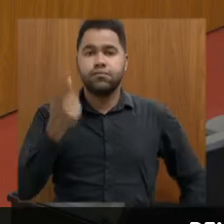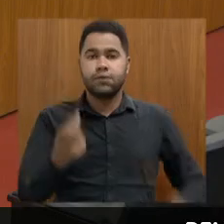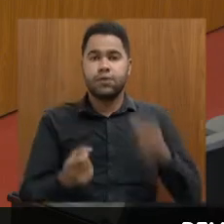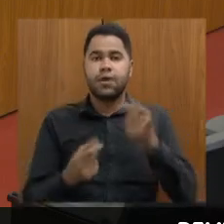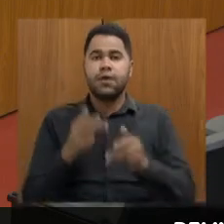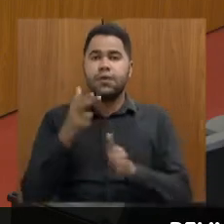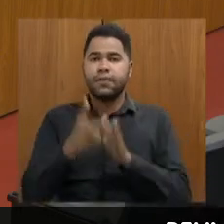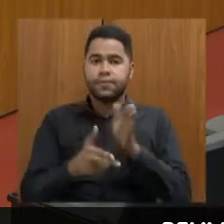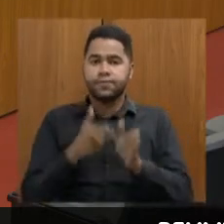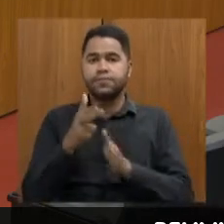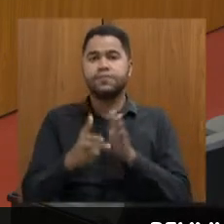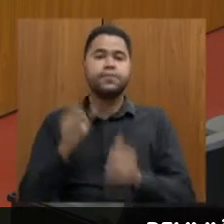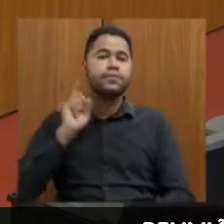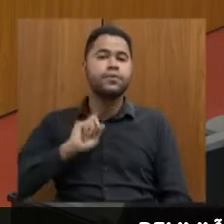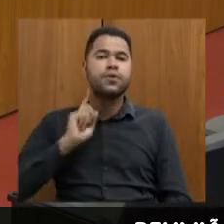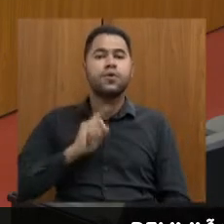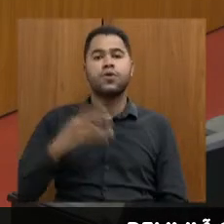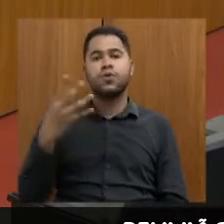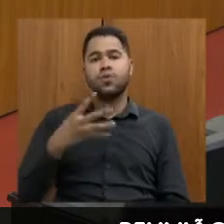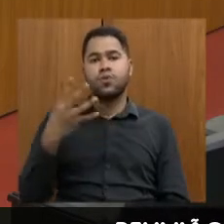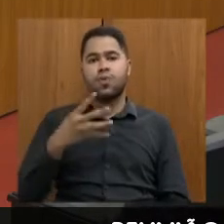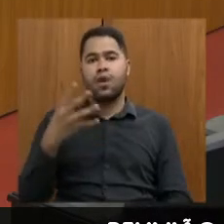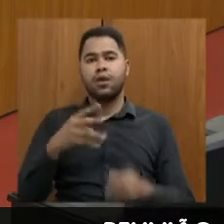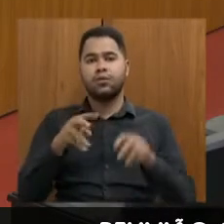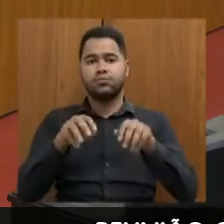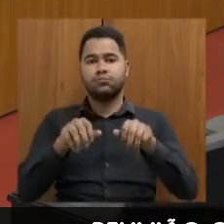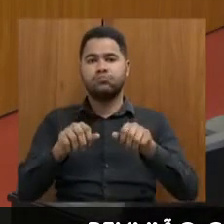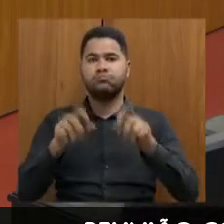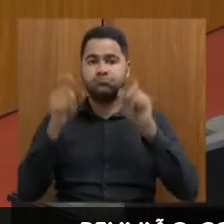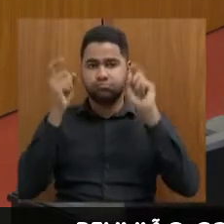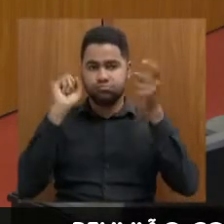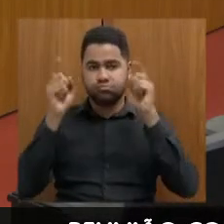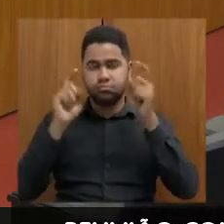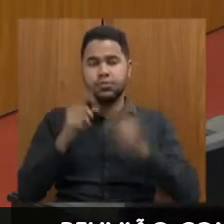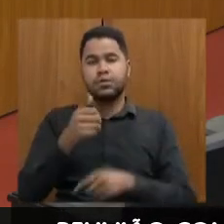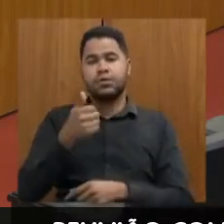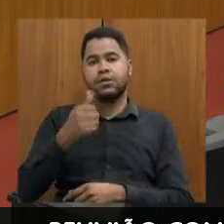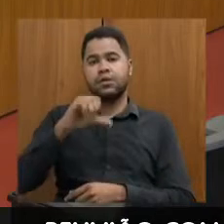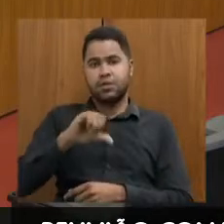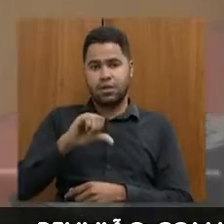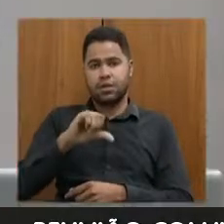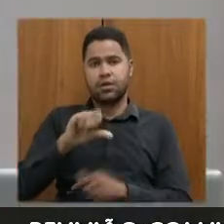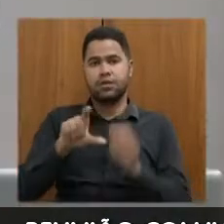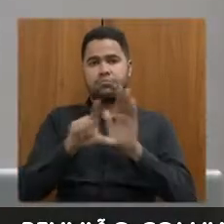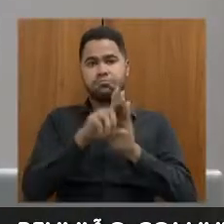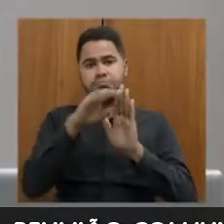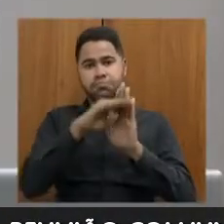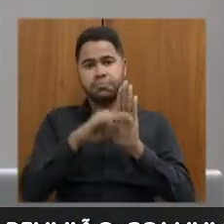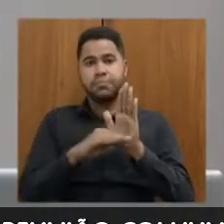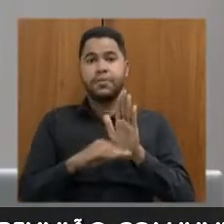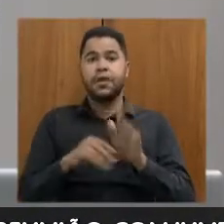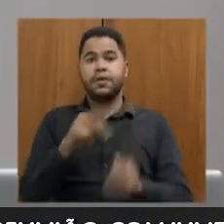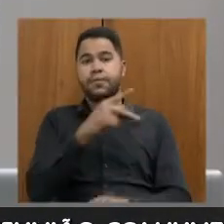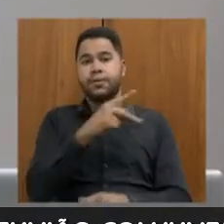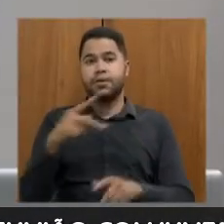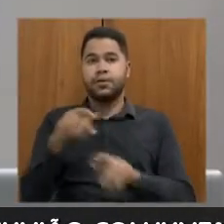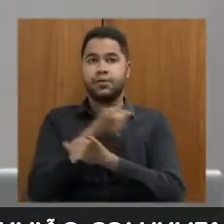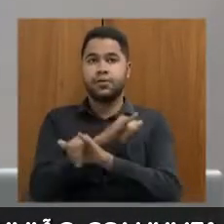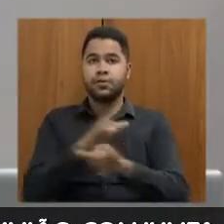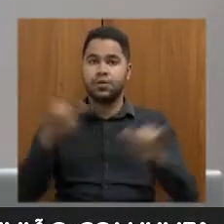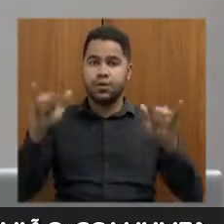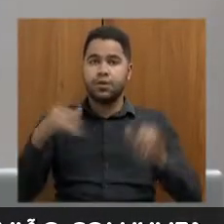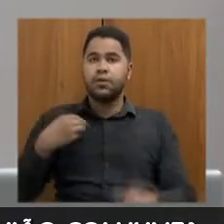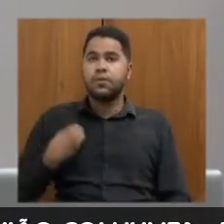as primeiras da 4ª sessão Legislativa ordinária da décima nona legislatura presidência informa que